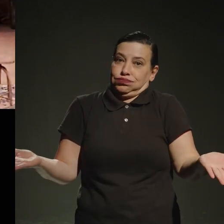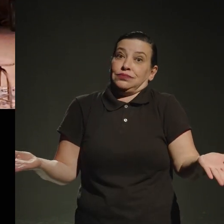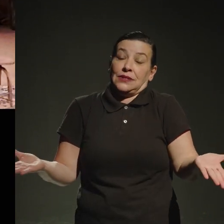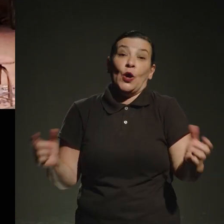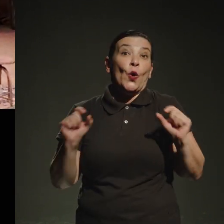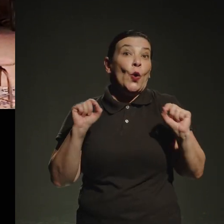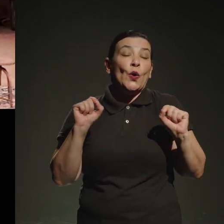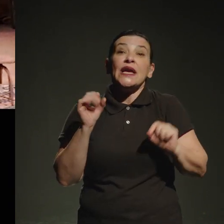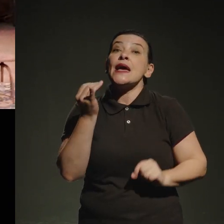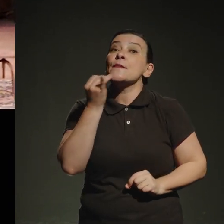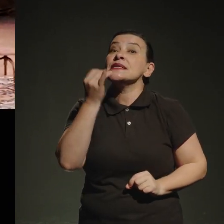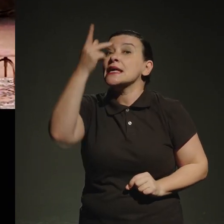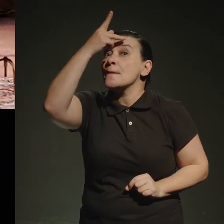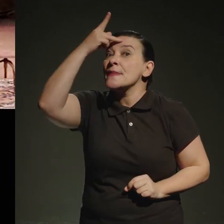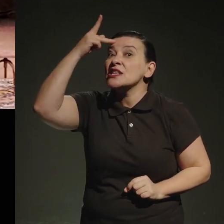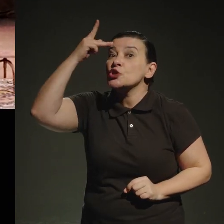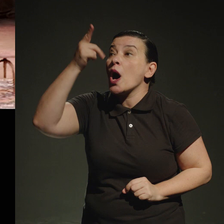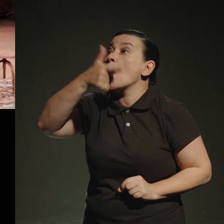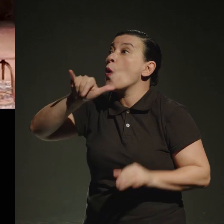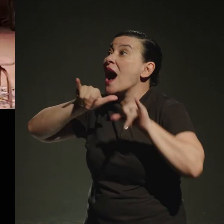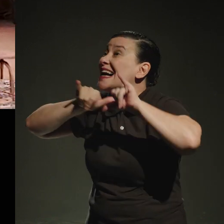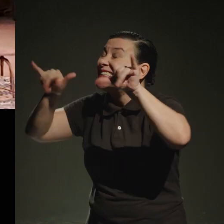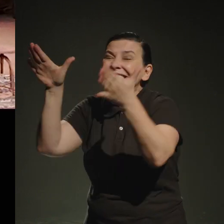Sinto muito, amor. Tchau.